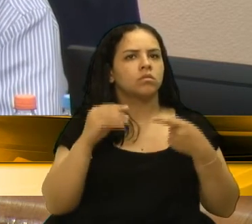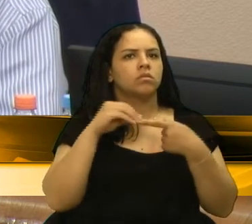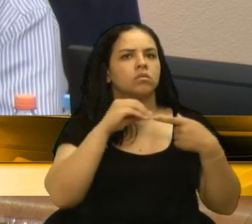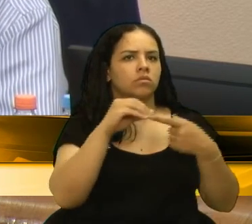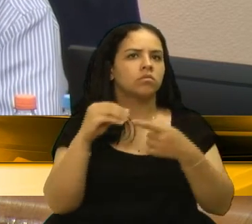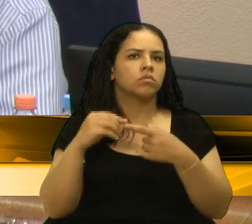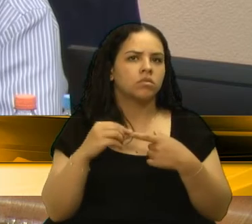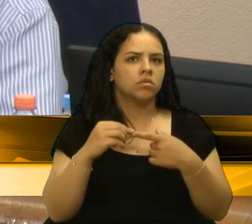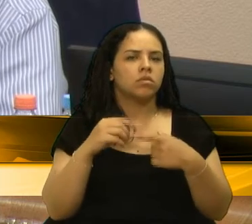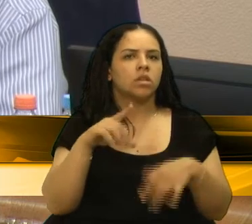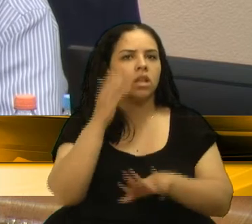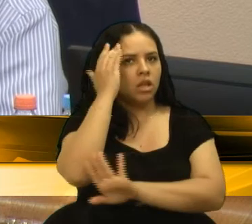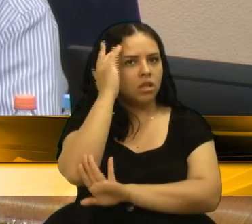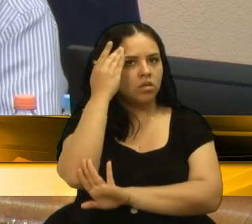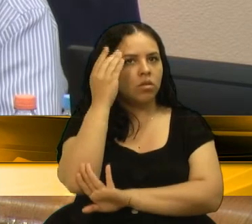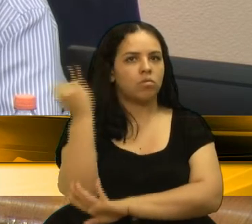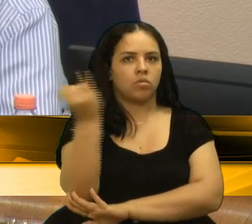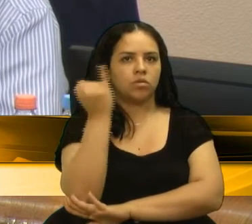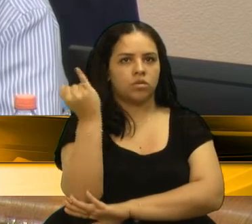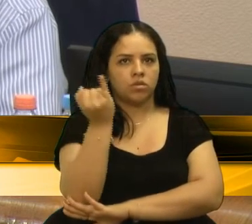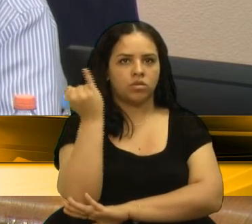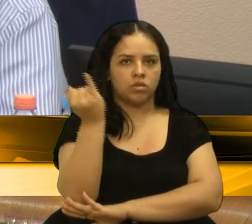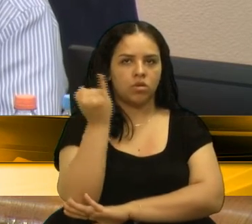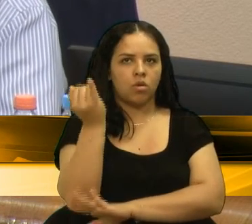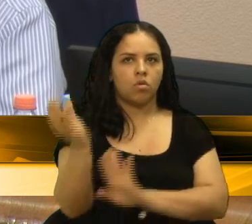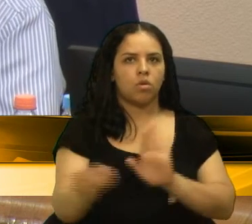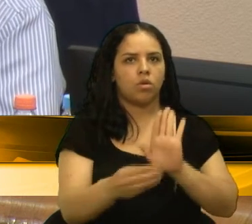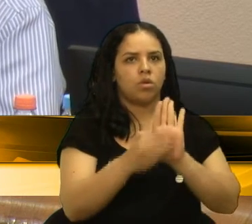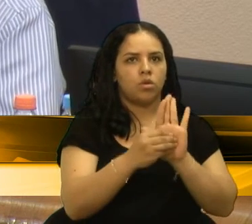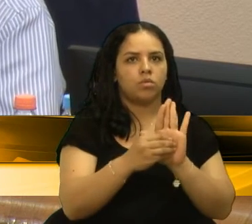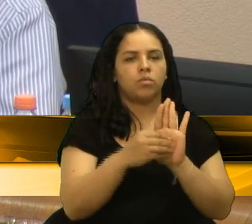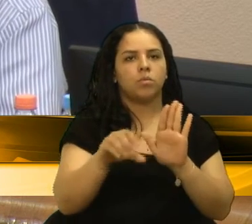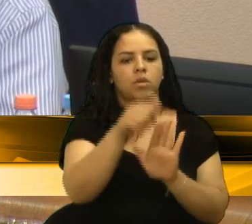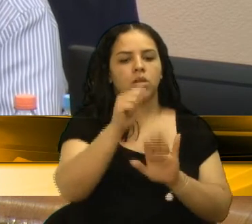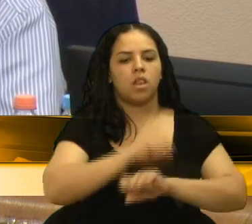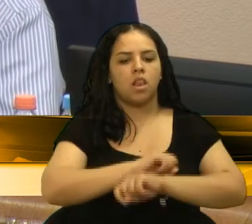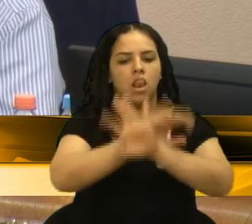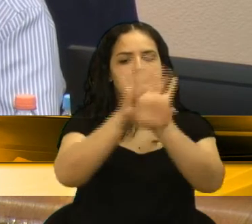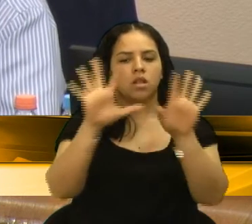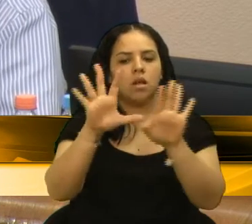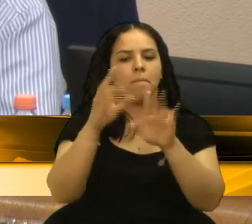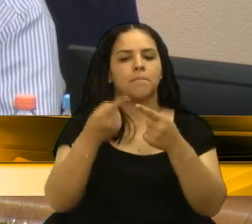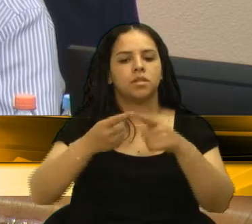expressão que eles entendiam que era necessário ser colocadas para melhor esclarecimento, mas eram